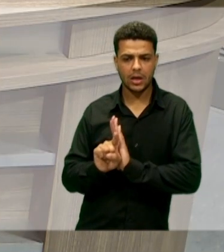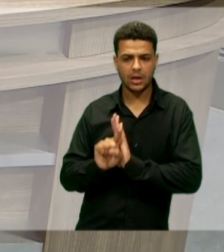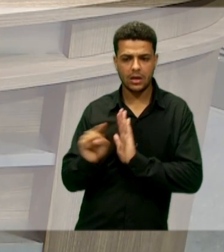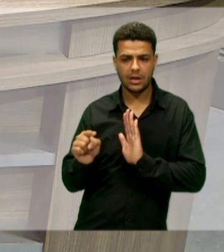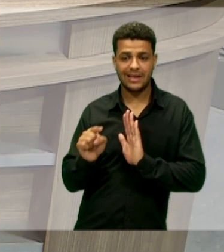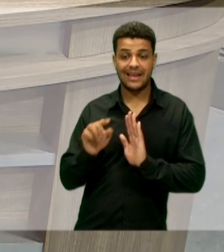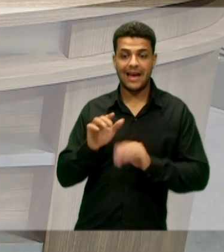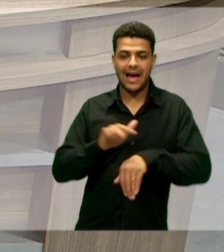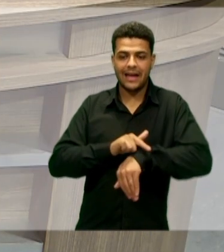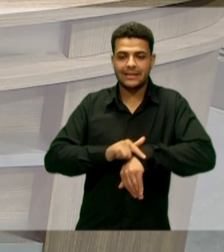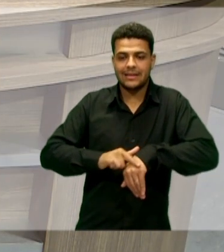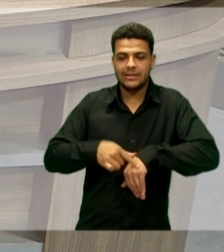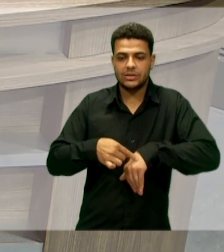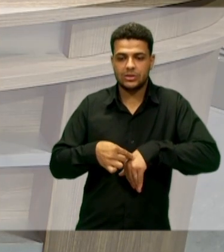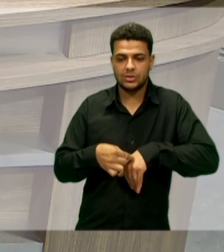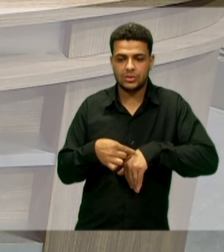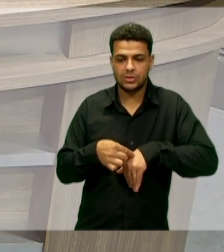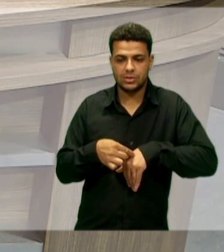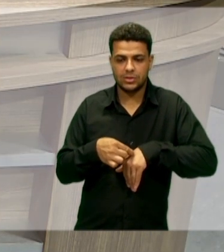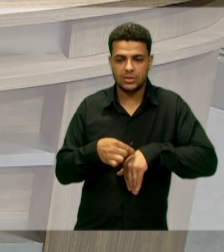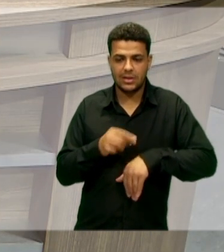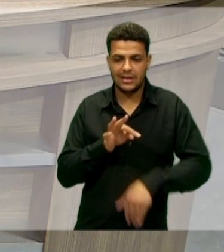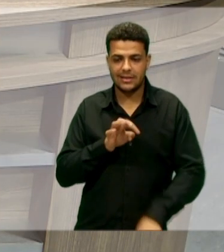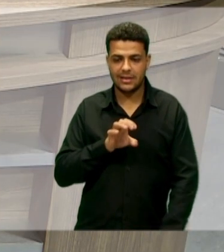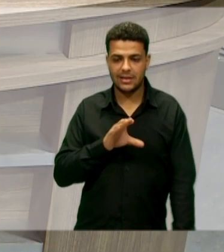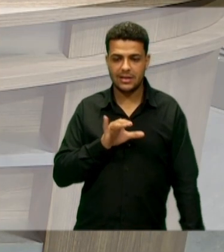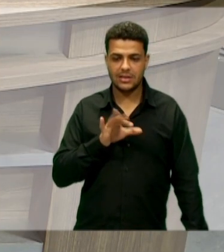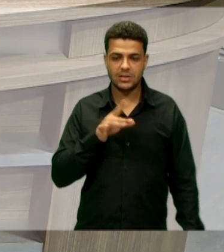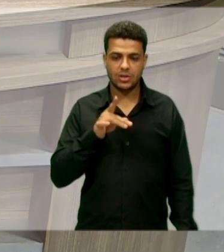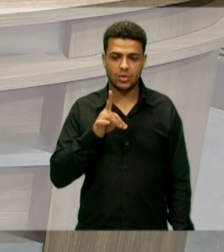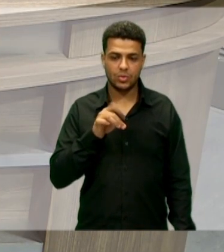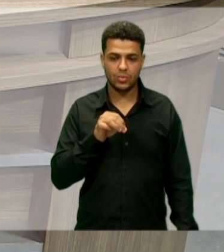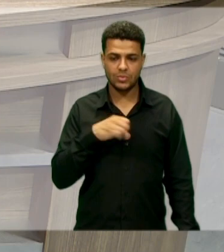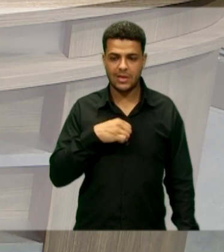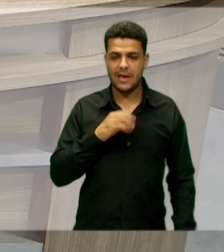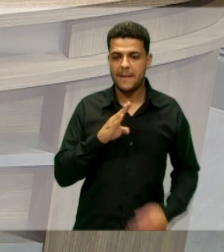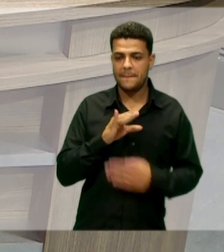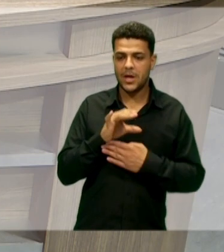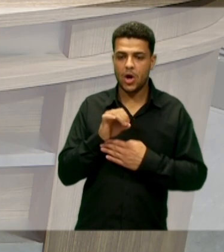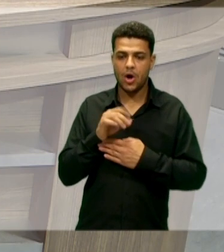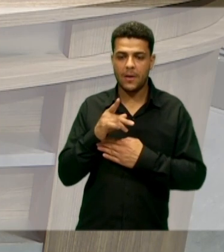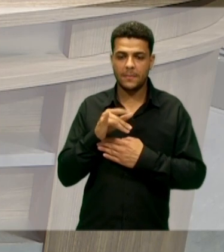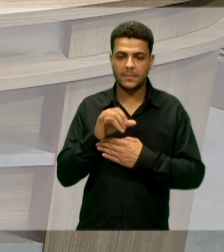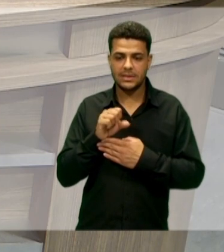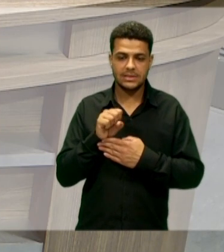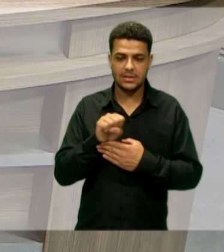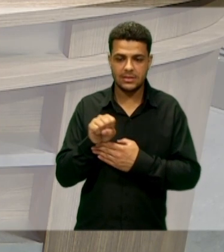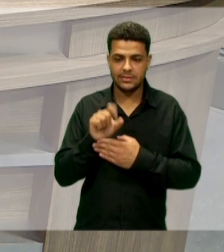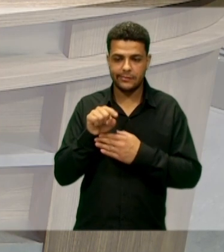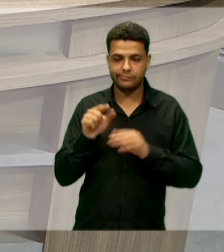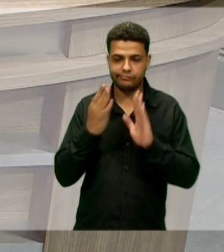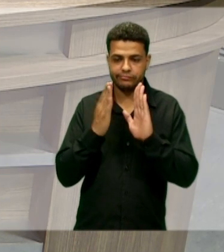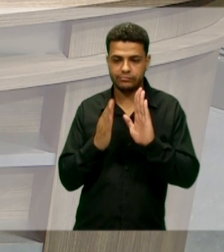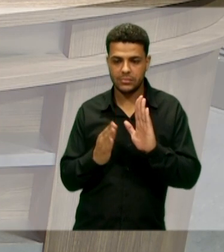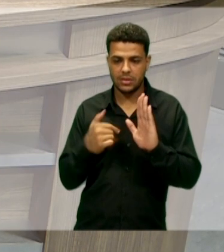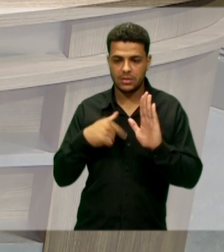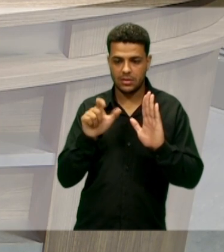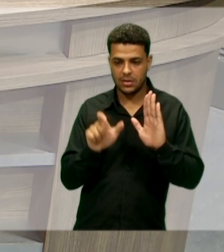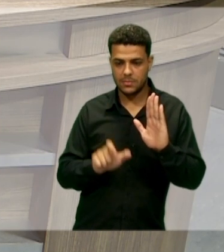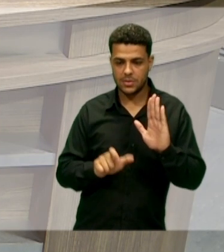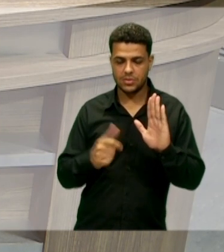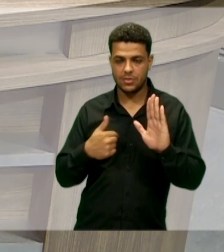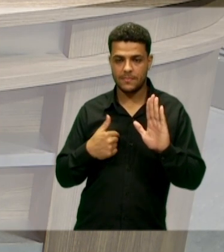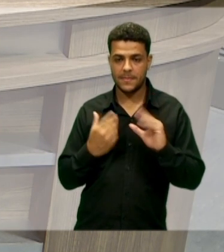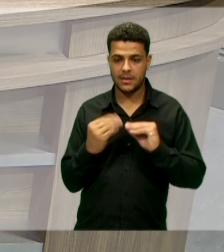de tecidos. De tecidos. Tecidos que eu digo assim, são biópsias, são amostras de pacientes, né? É um dos poucos biobancos